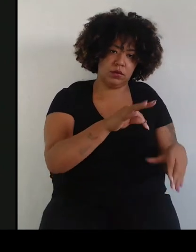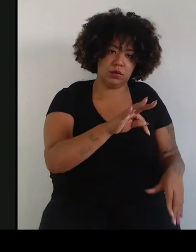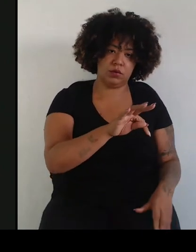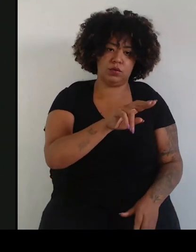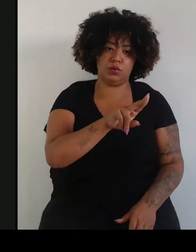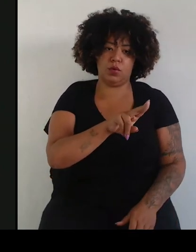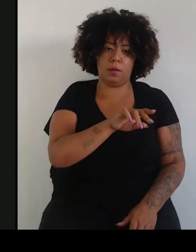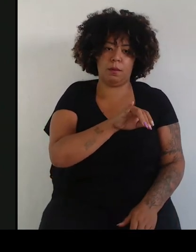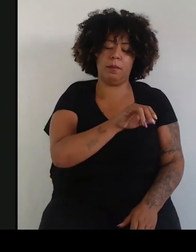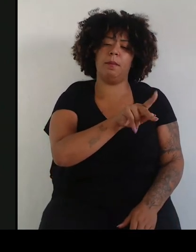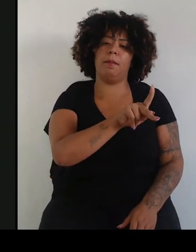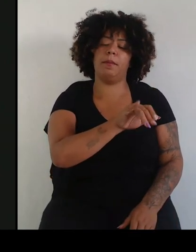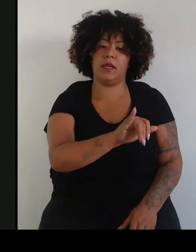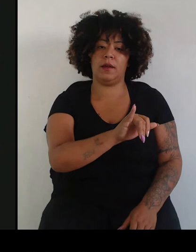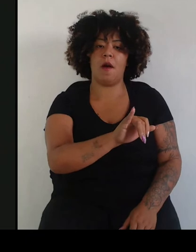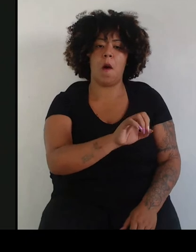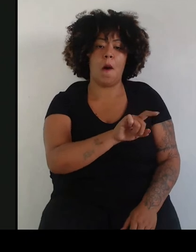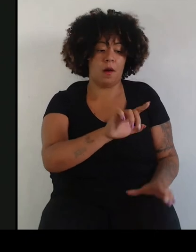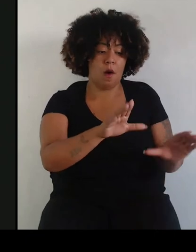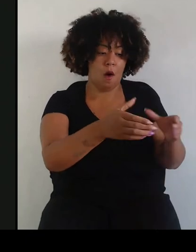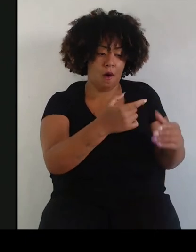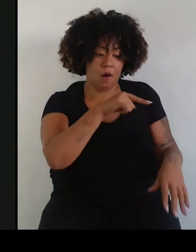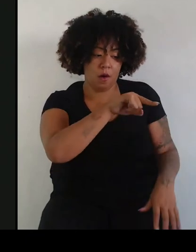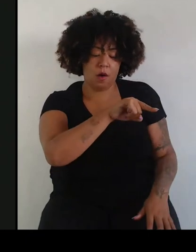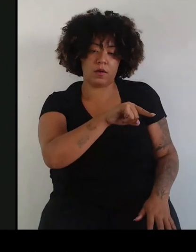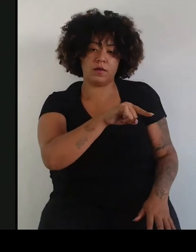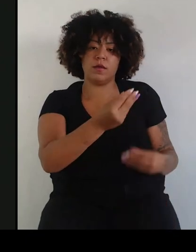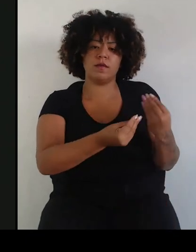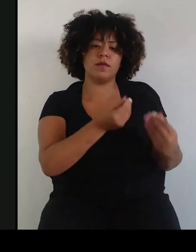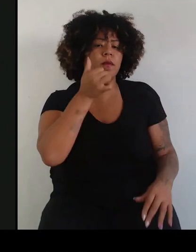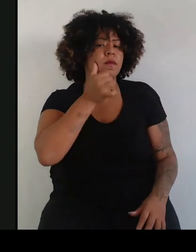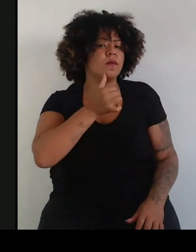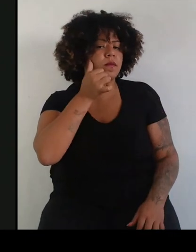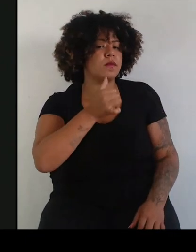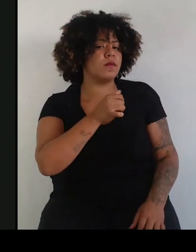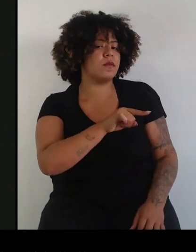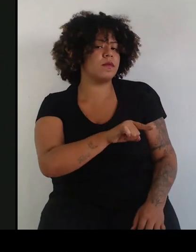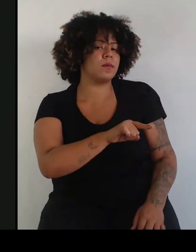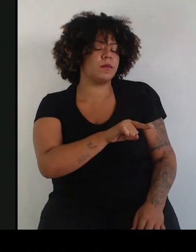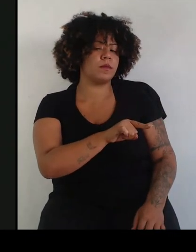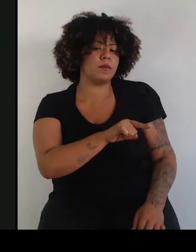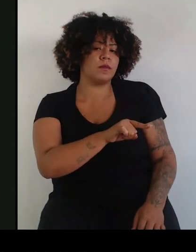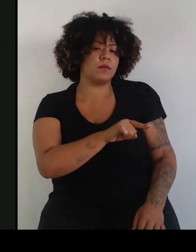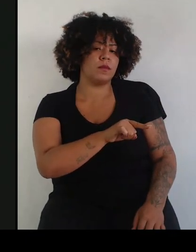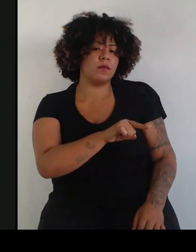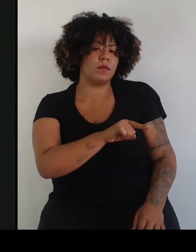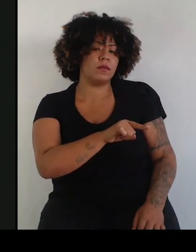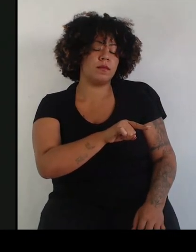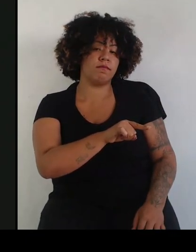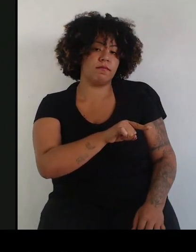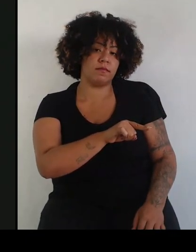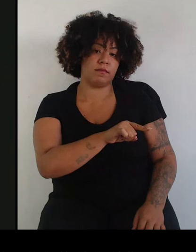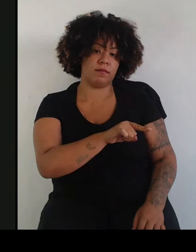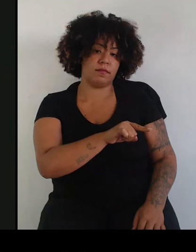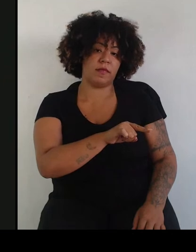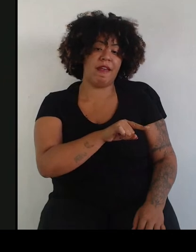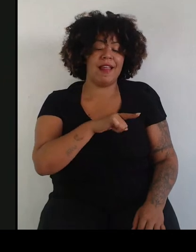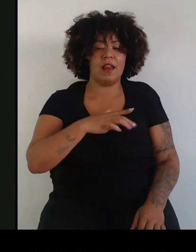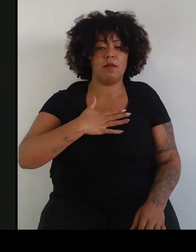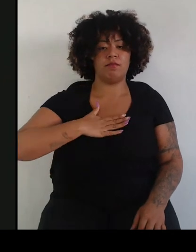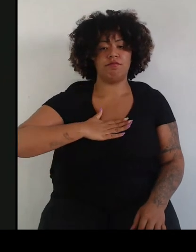Tupinambá reparem a mulher os Tupinambás eram dóceis